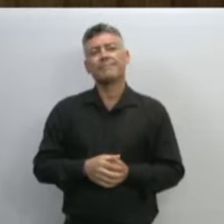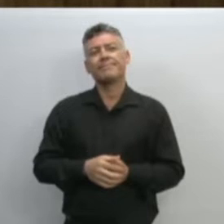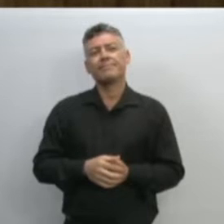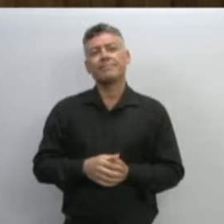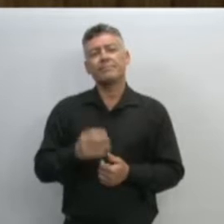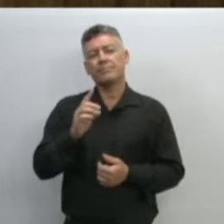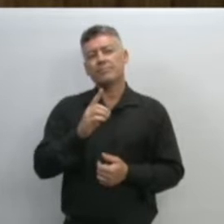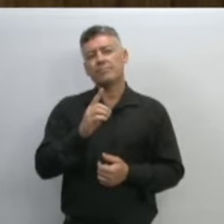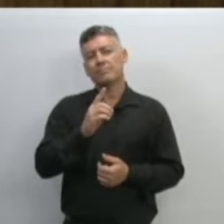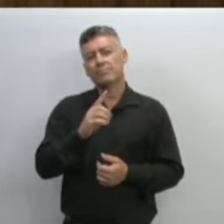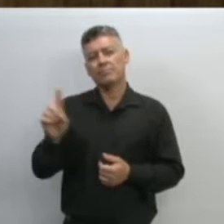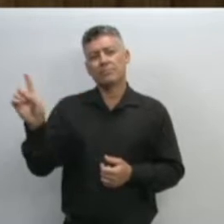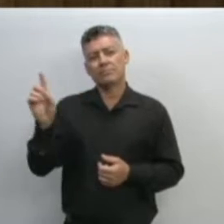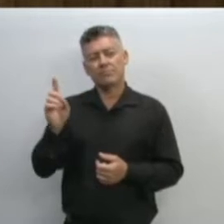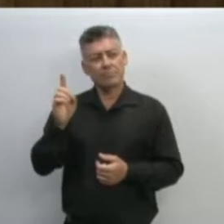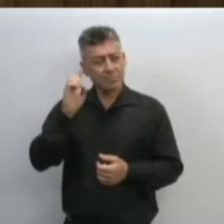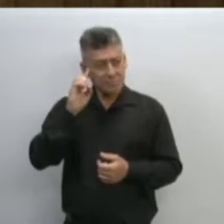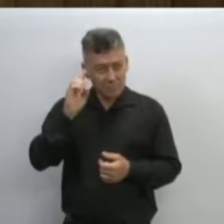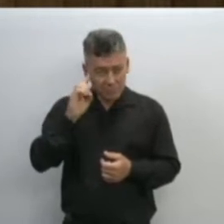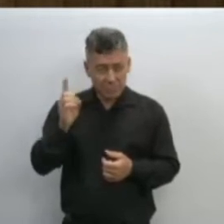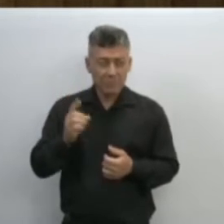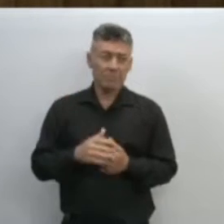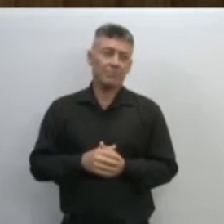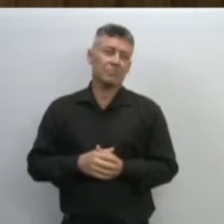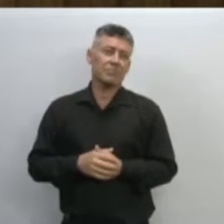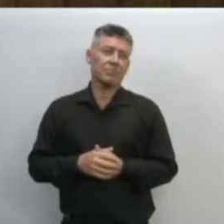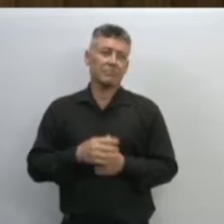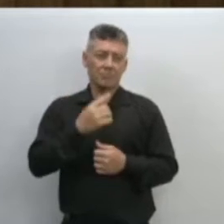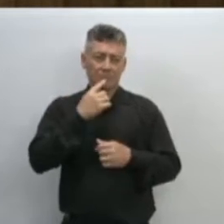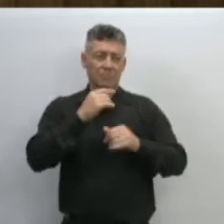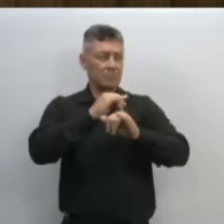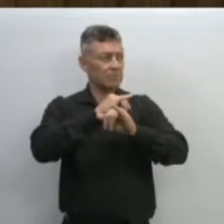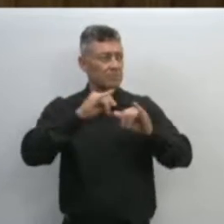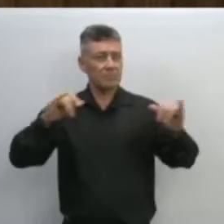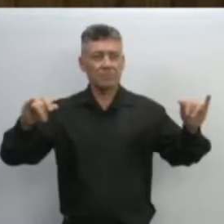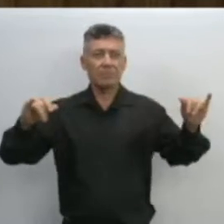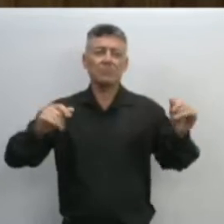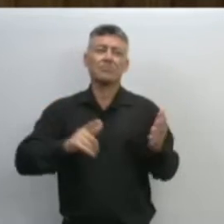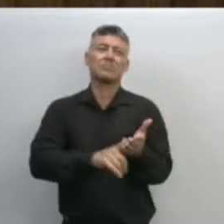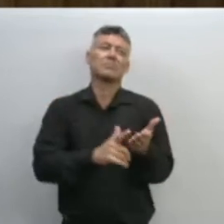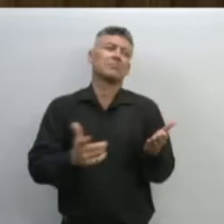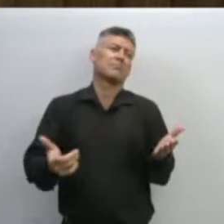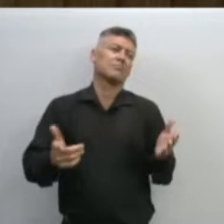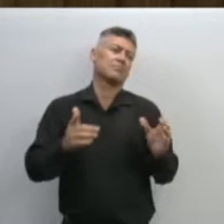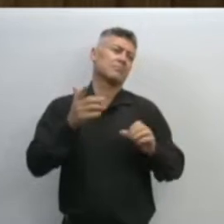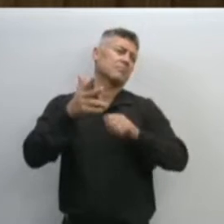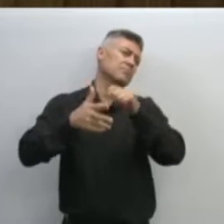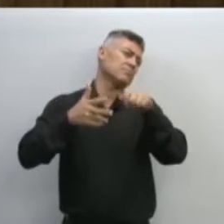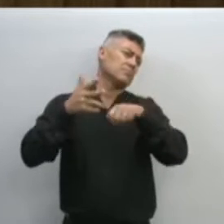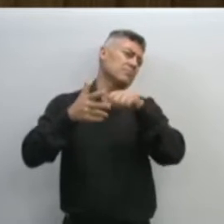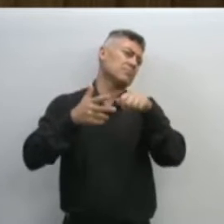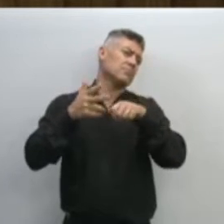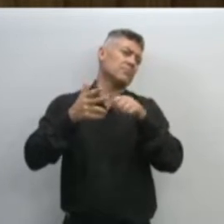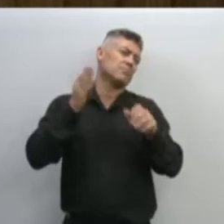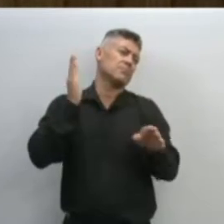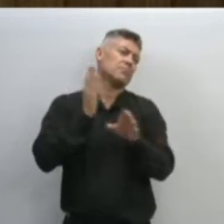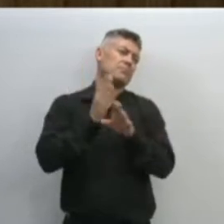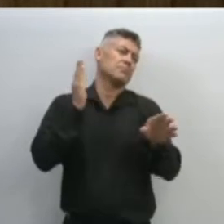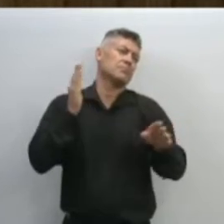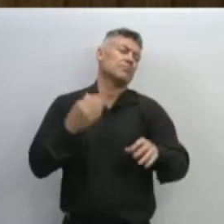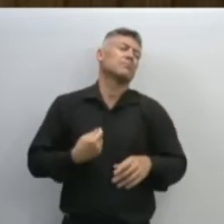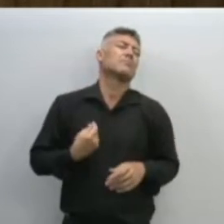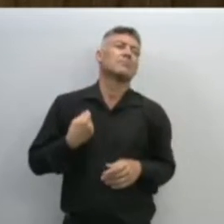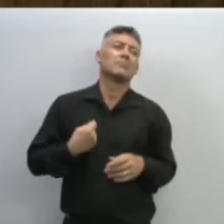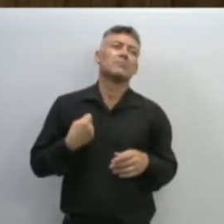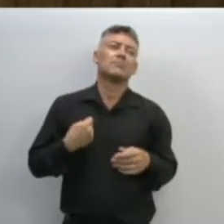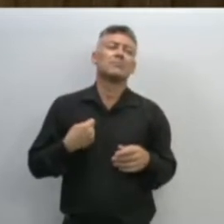nos últimos dias, a mídia deu publicidade a um vídeo onde existe